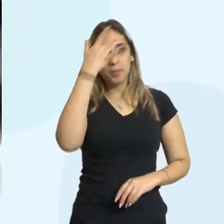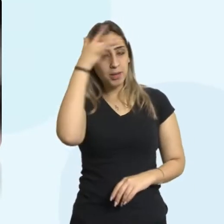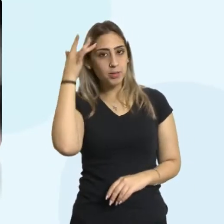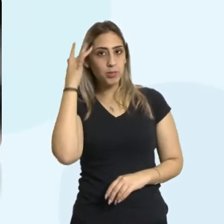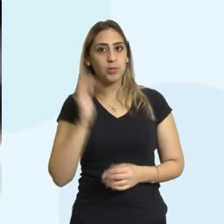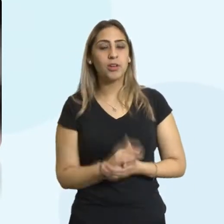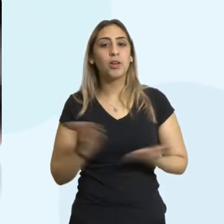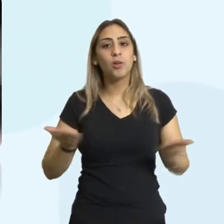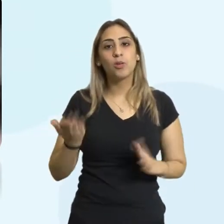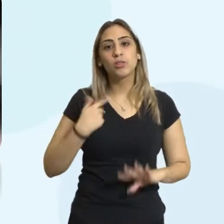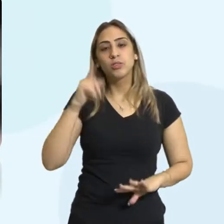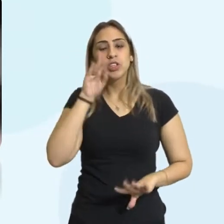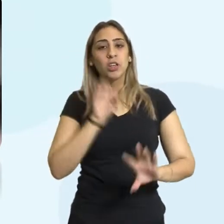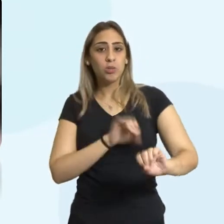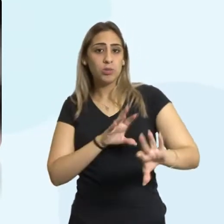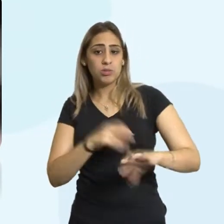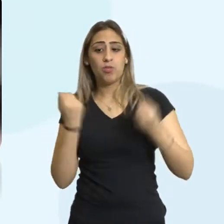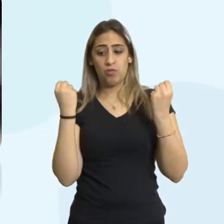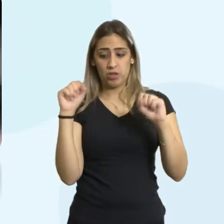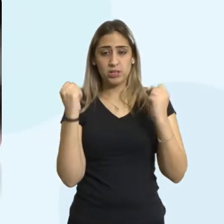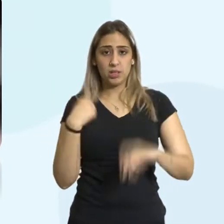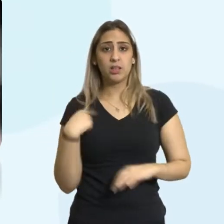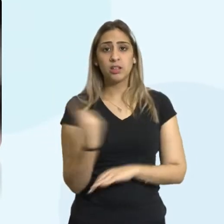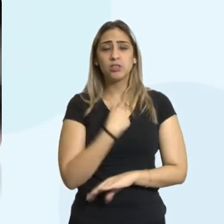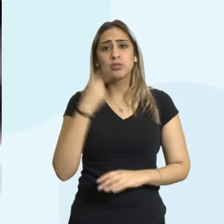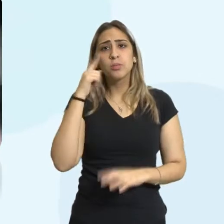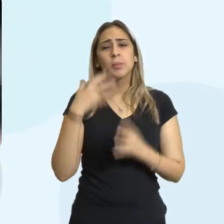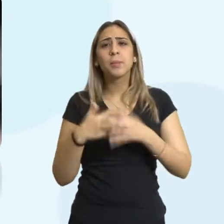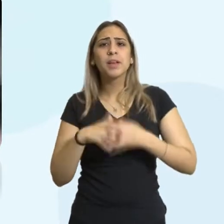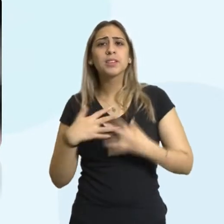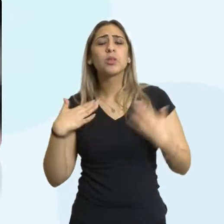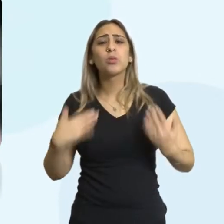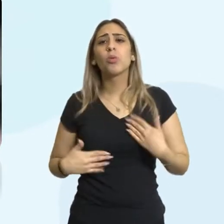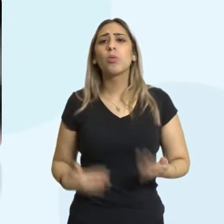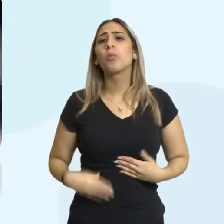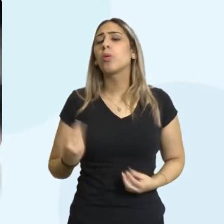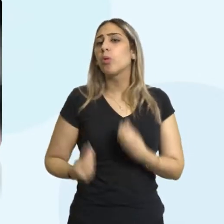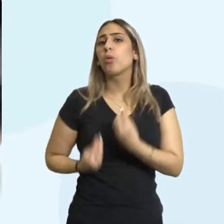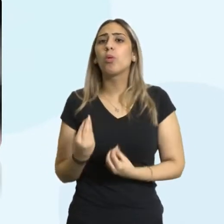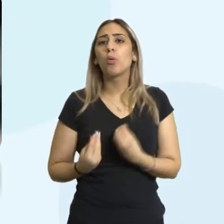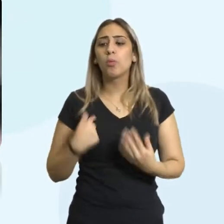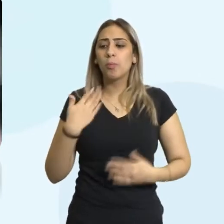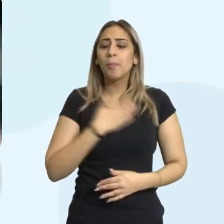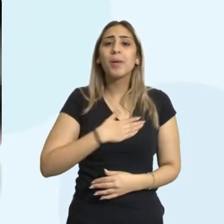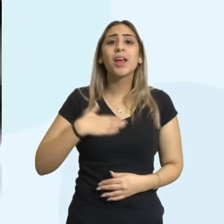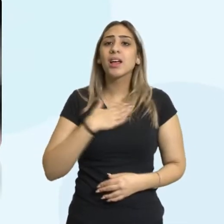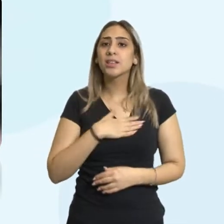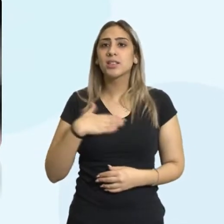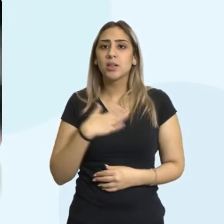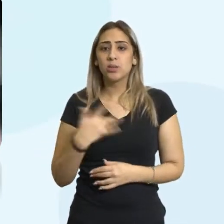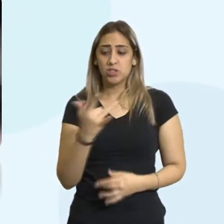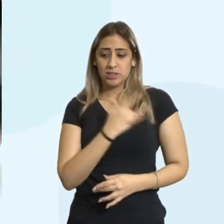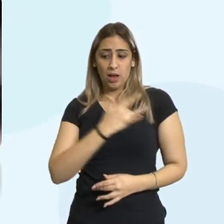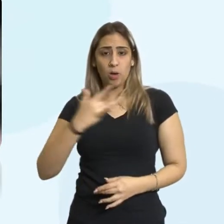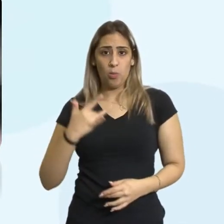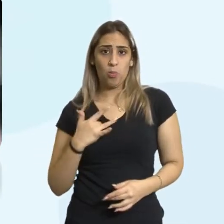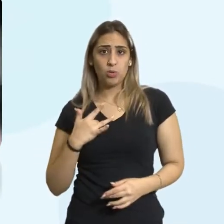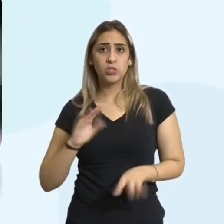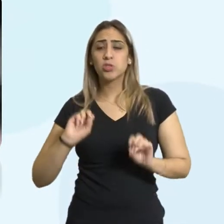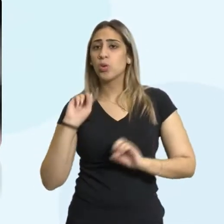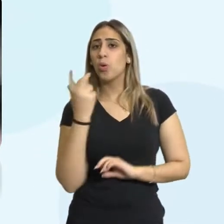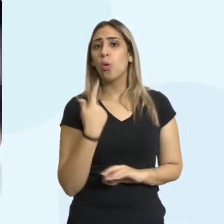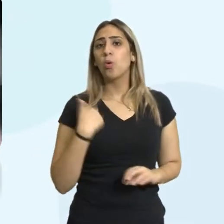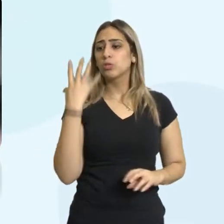hoje em dia na educação física a gente pensa no corpo mas como um veículo de prazer né de saúde